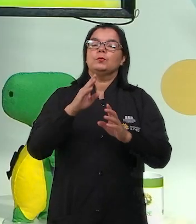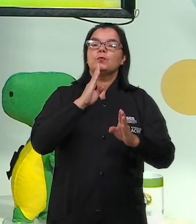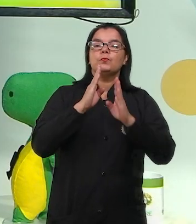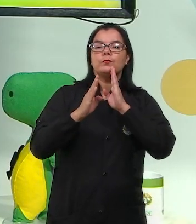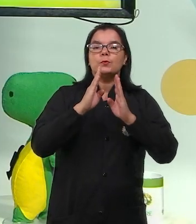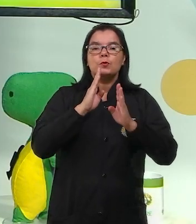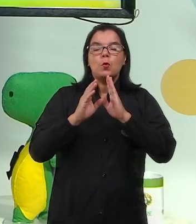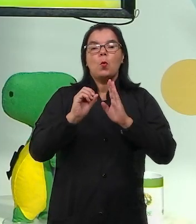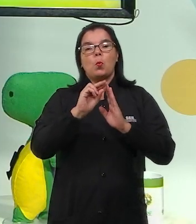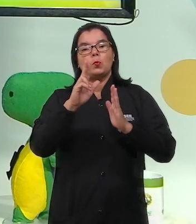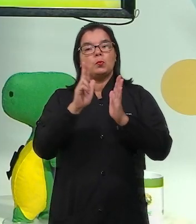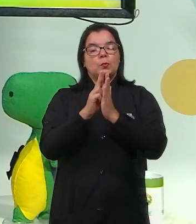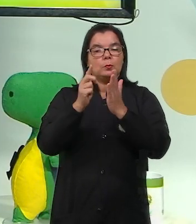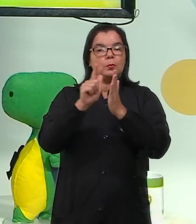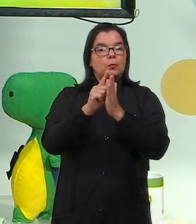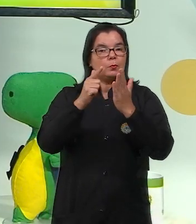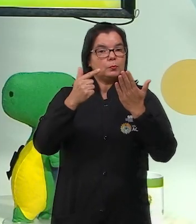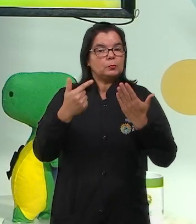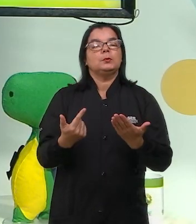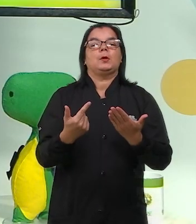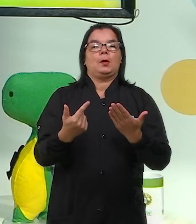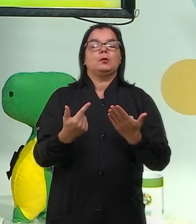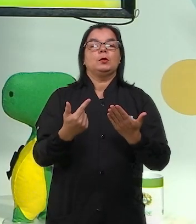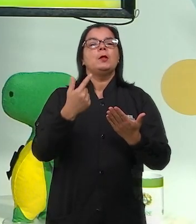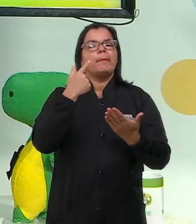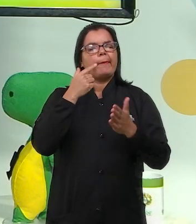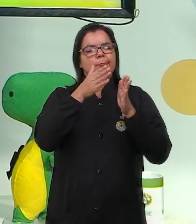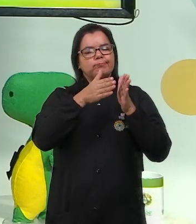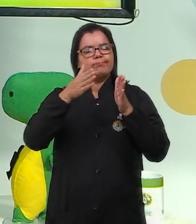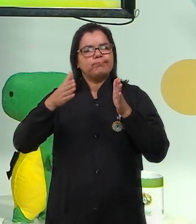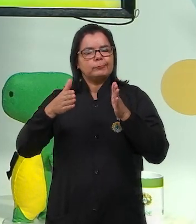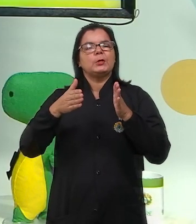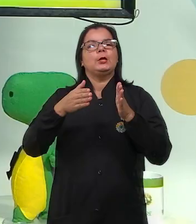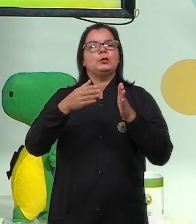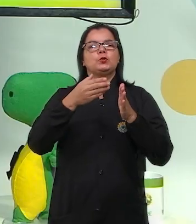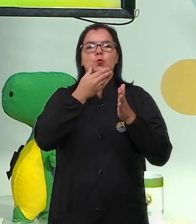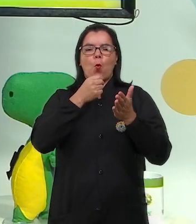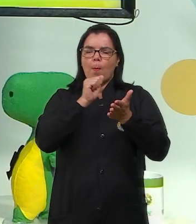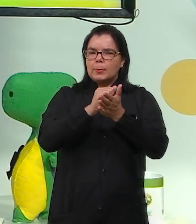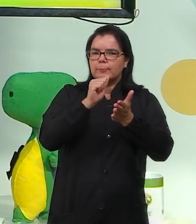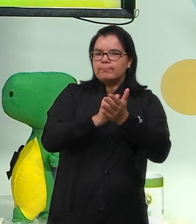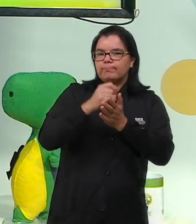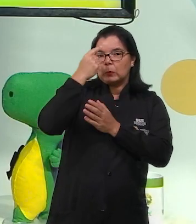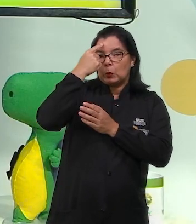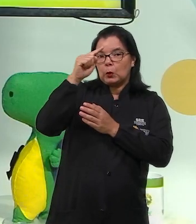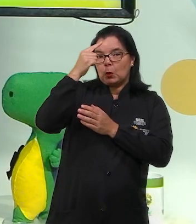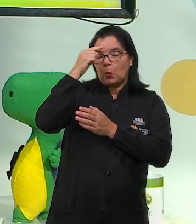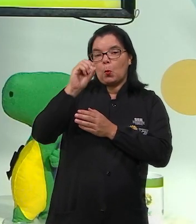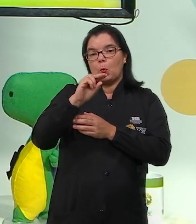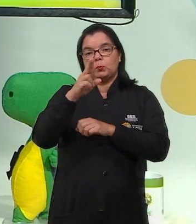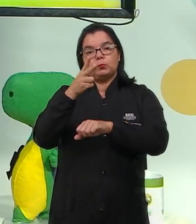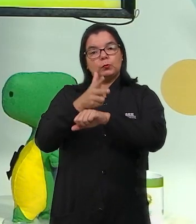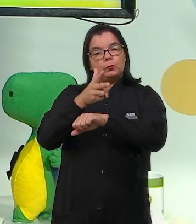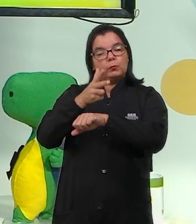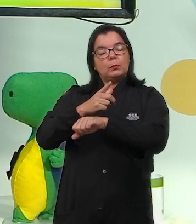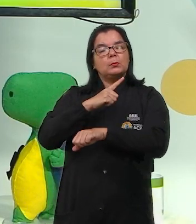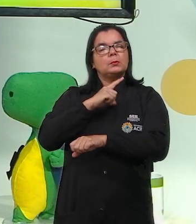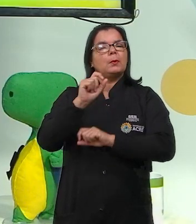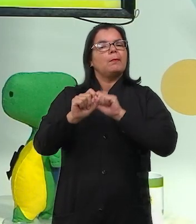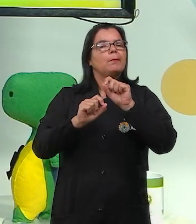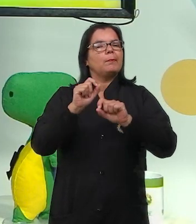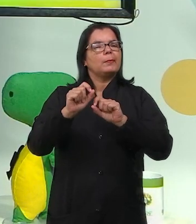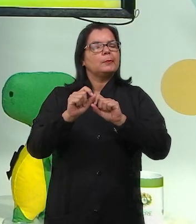em um jornal que segue uma linha editorial, esses textos que são criados ou vídeos, eles têm